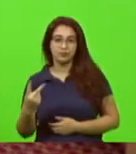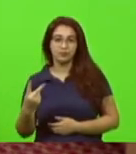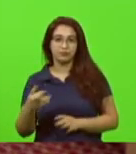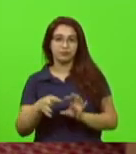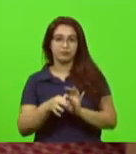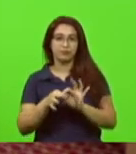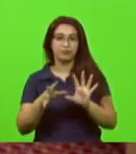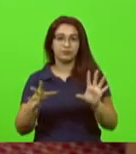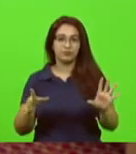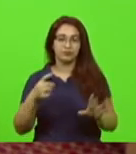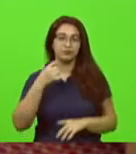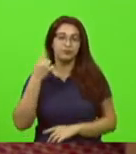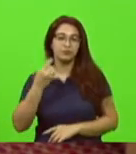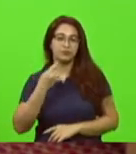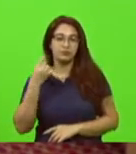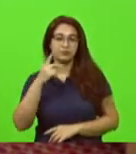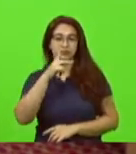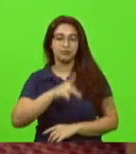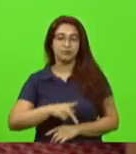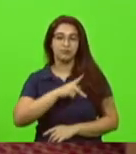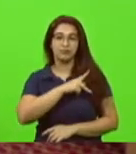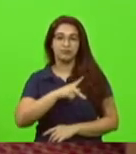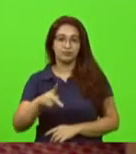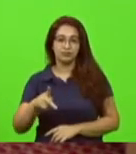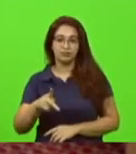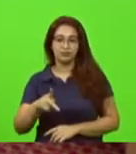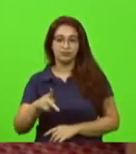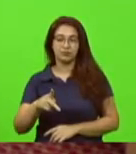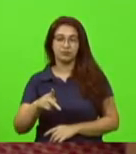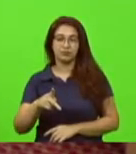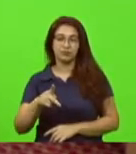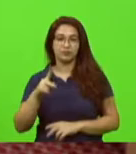senhor deputado Padre Pedro Baldiceira,